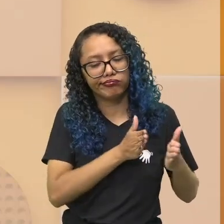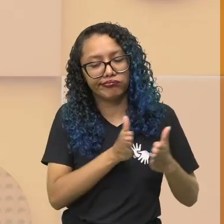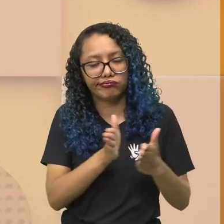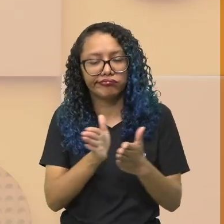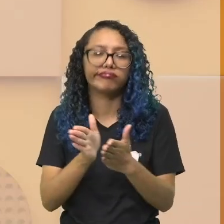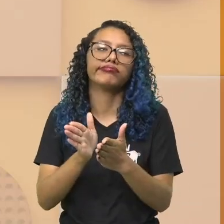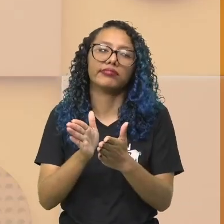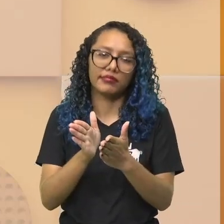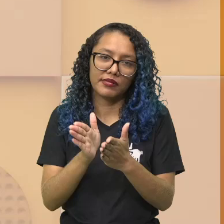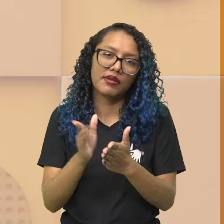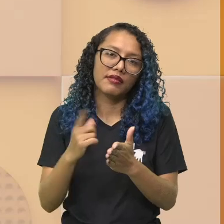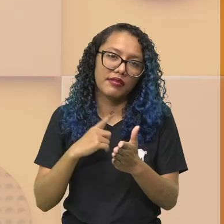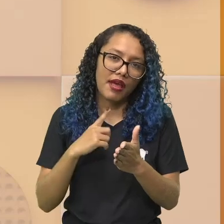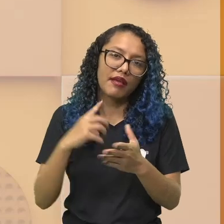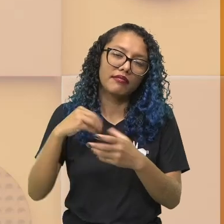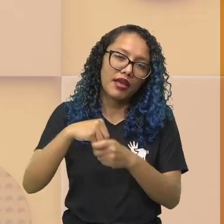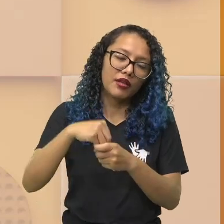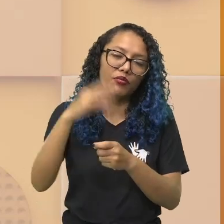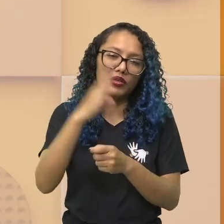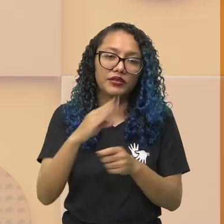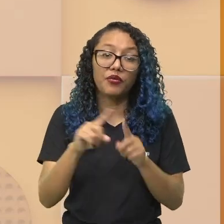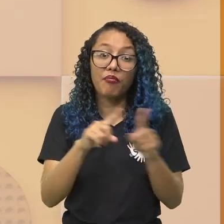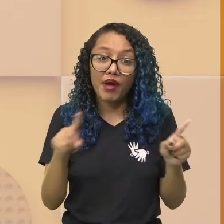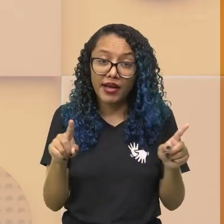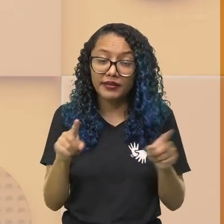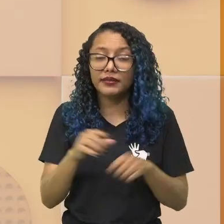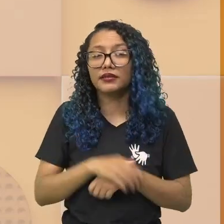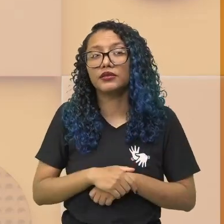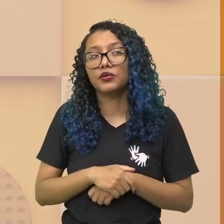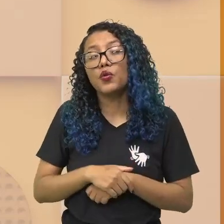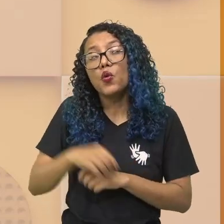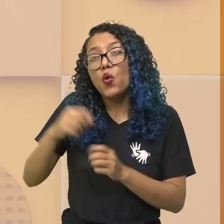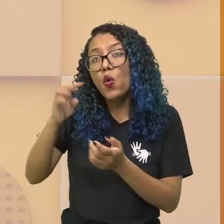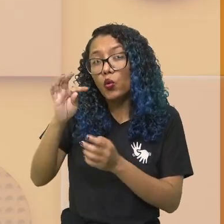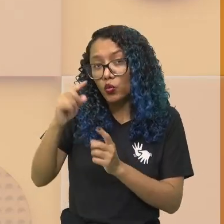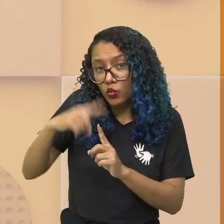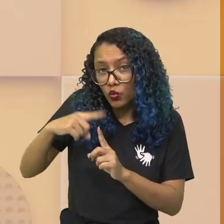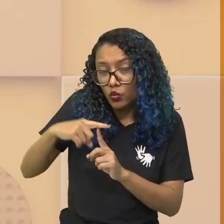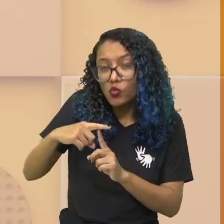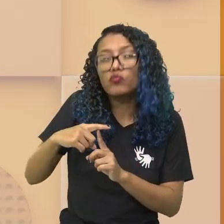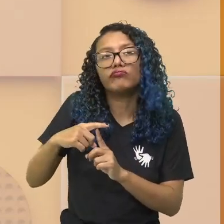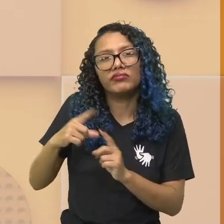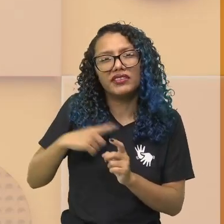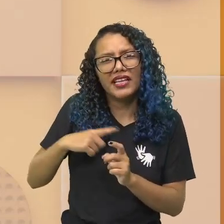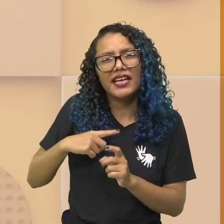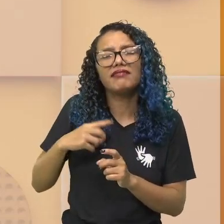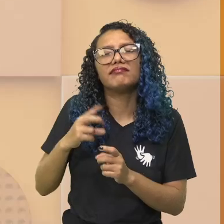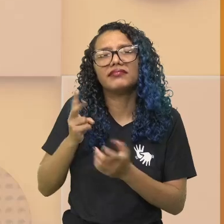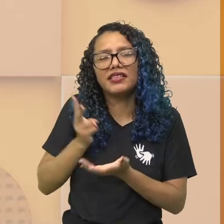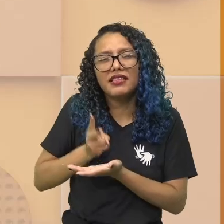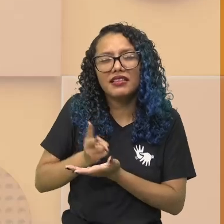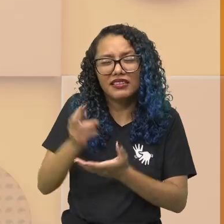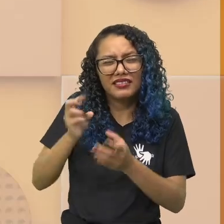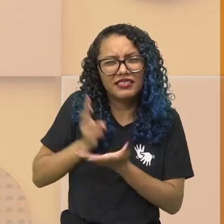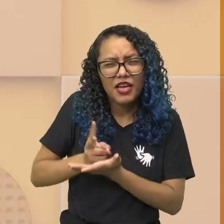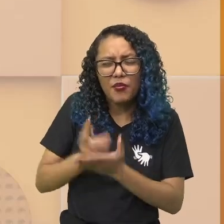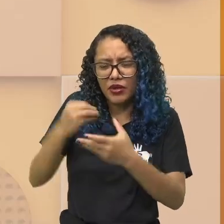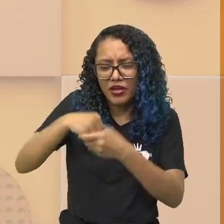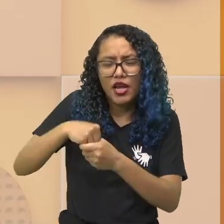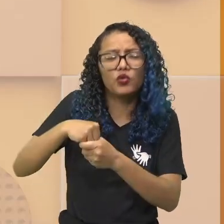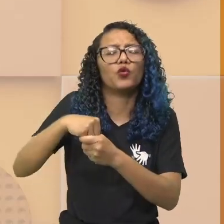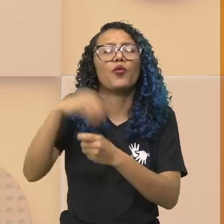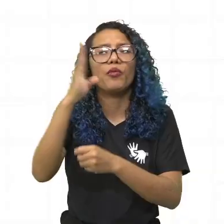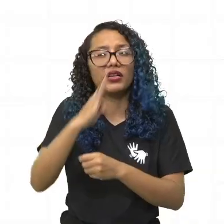da bacia do rio Tocantins-Araguaia, não, nascem no Brasil e terminam também no Oceano Atlântico, né? Terminam aí no Brasil.